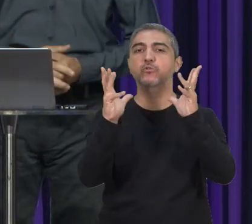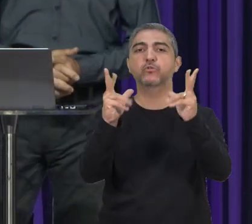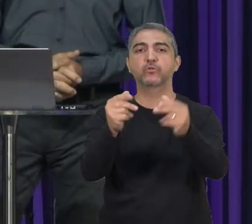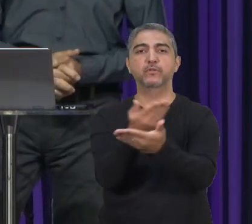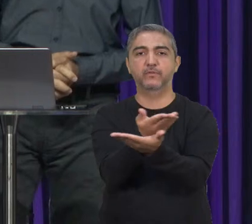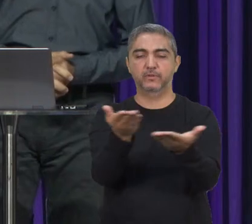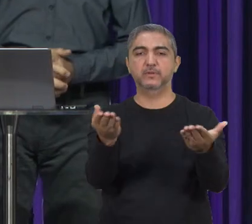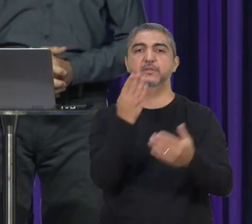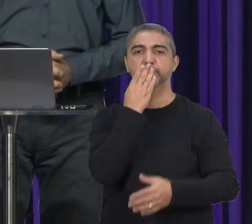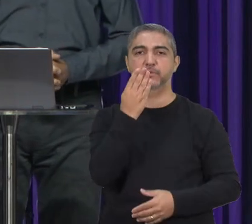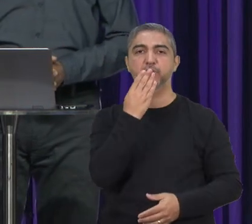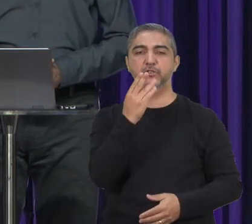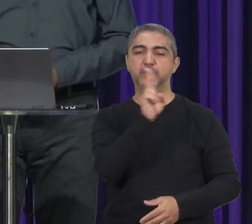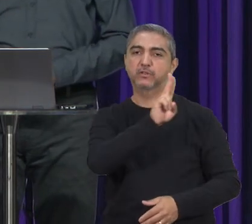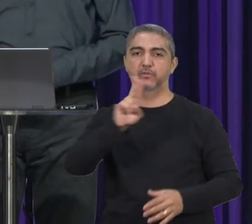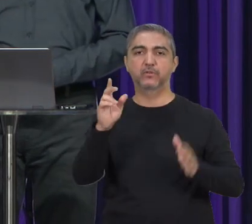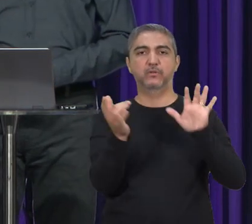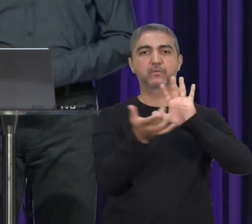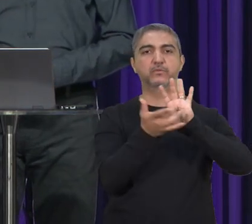nome.